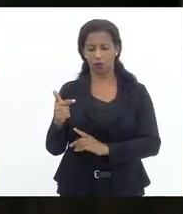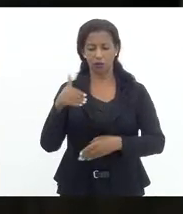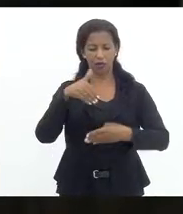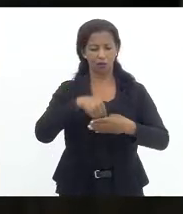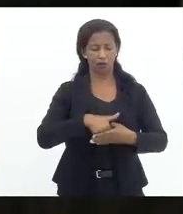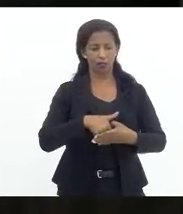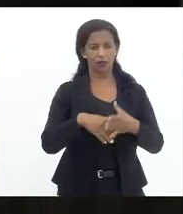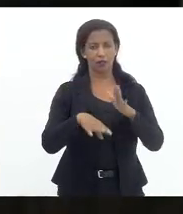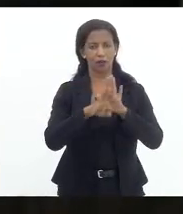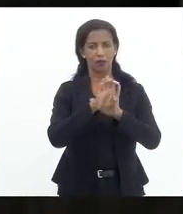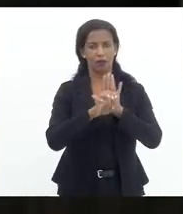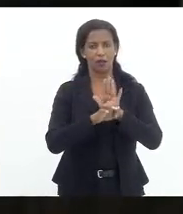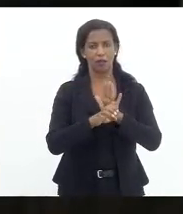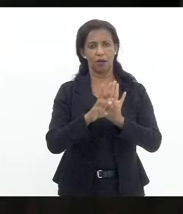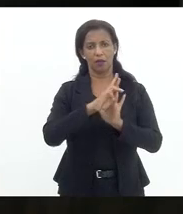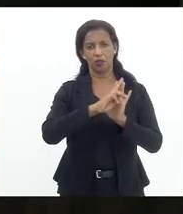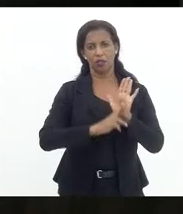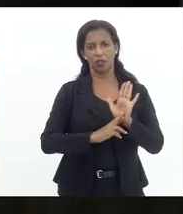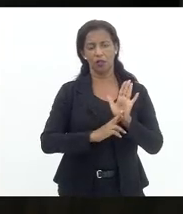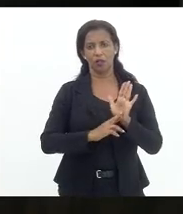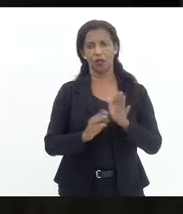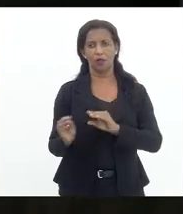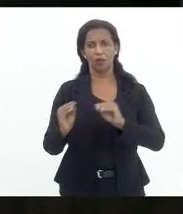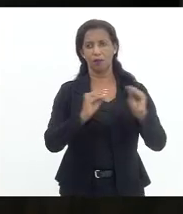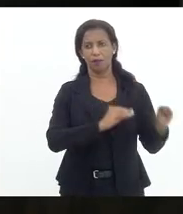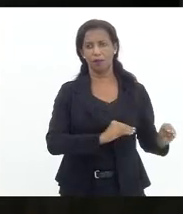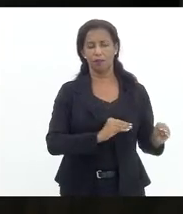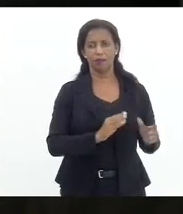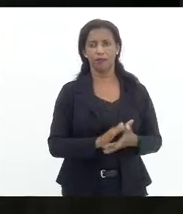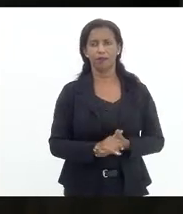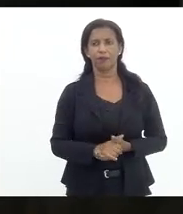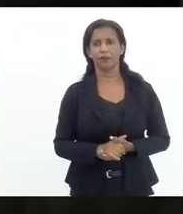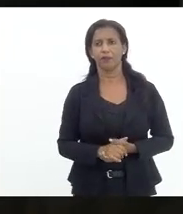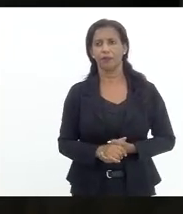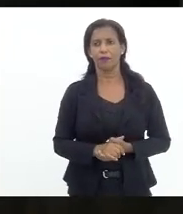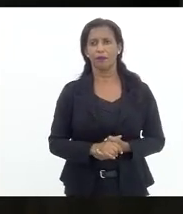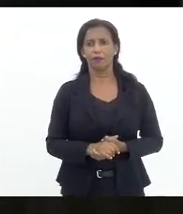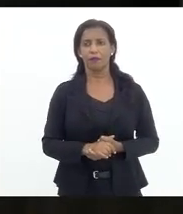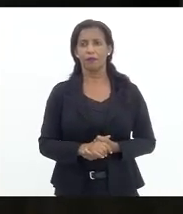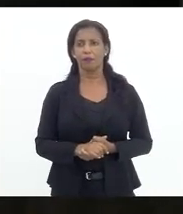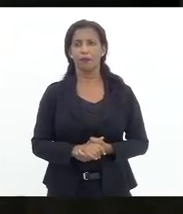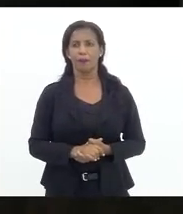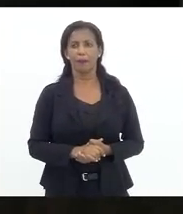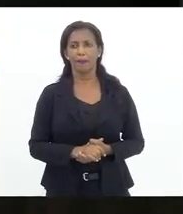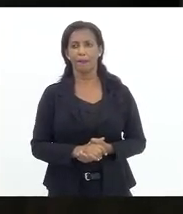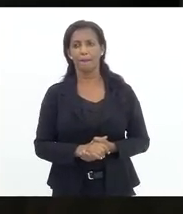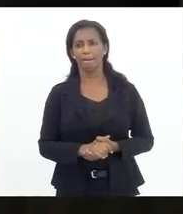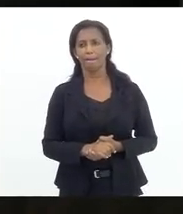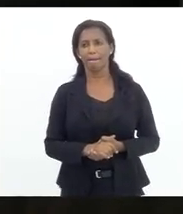votação, a emenda de redação. Seus que aprovam nesse como estão aprovados. Em votação, projeto assim